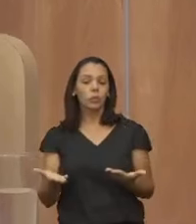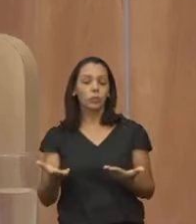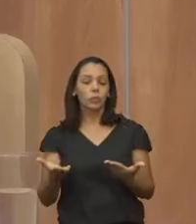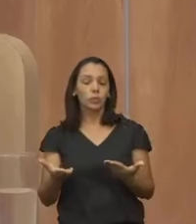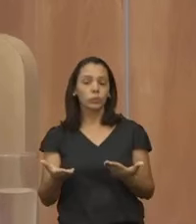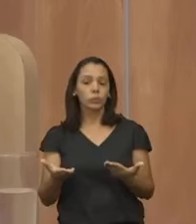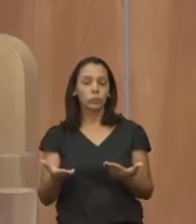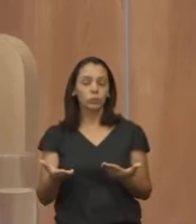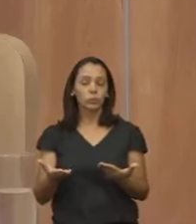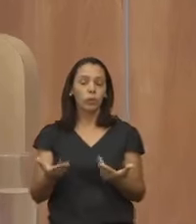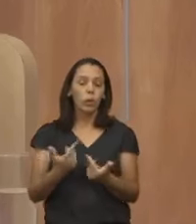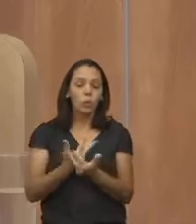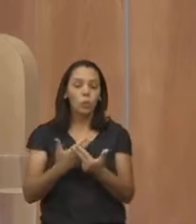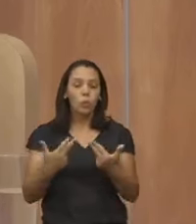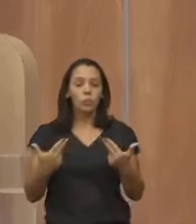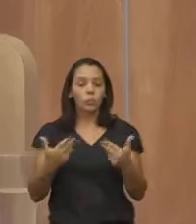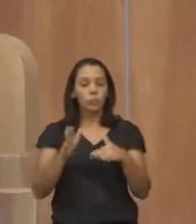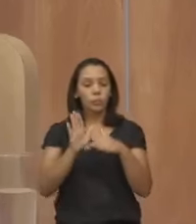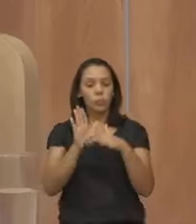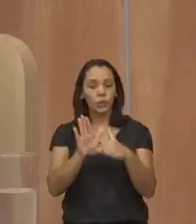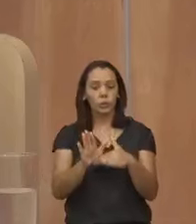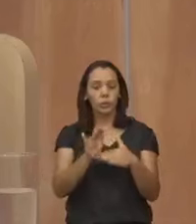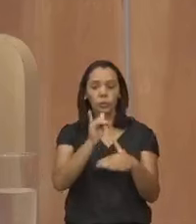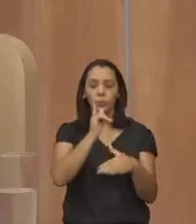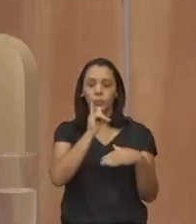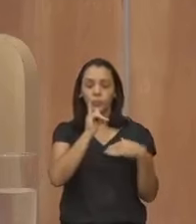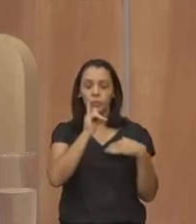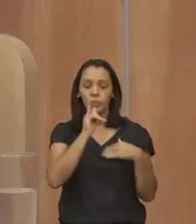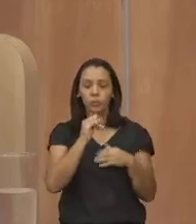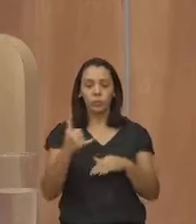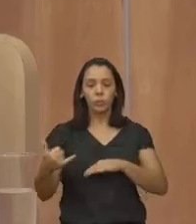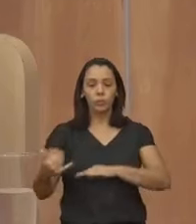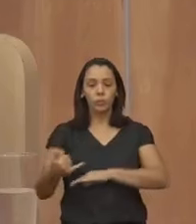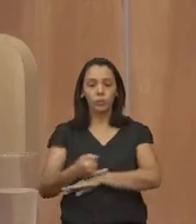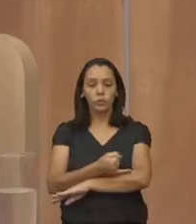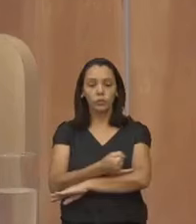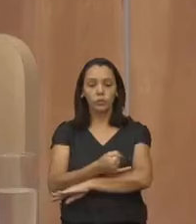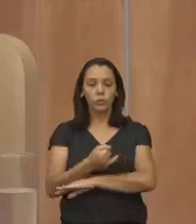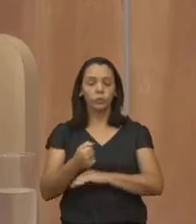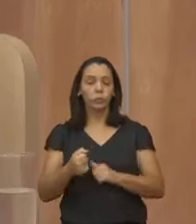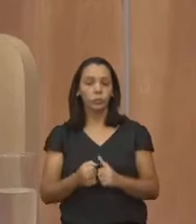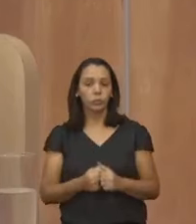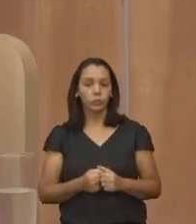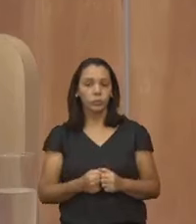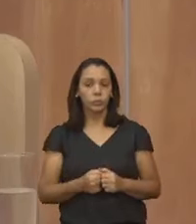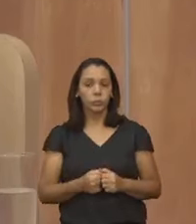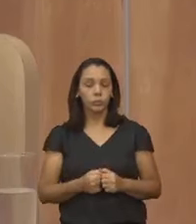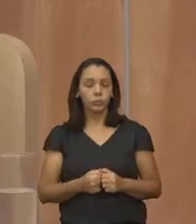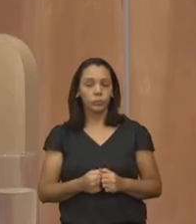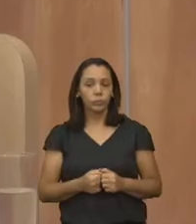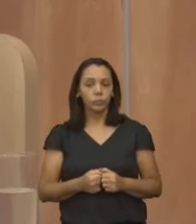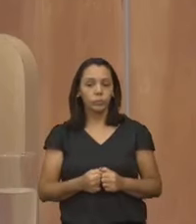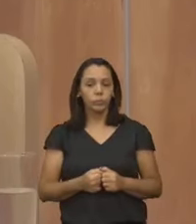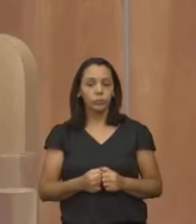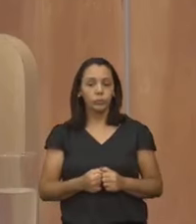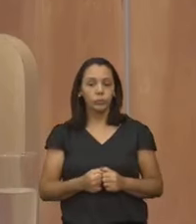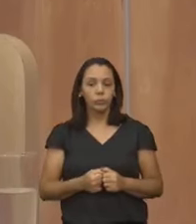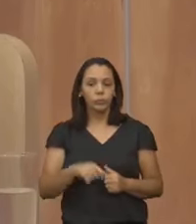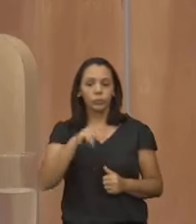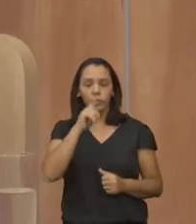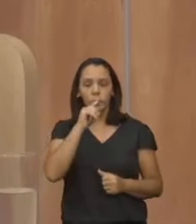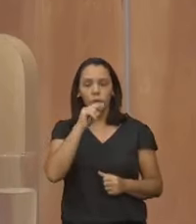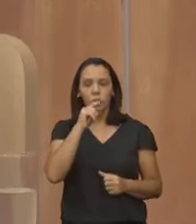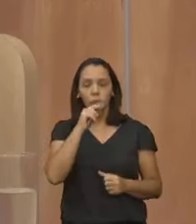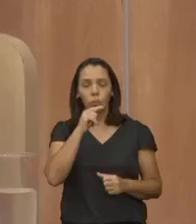algumas benfeitorias, e aqui posso me referir à infraestrutura com muita tranquilidade, falando de drenagem, porque eu